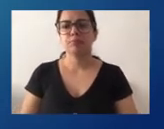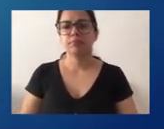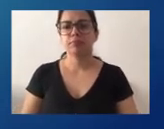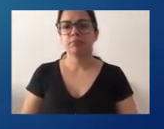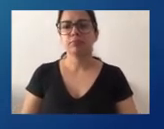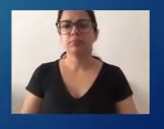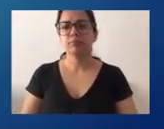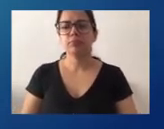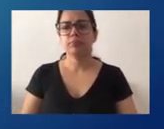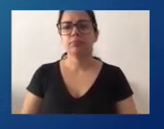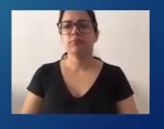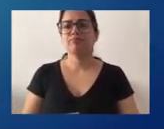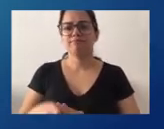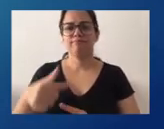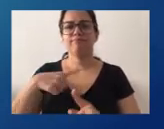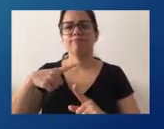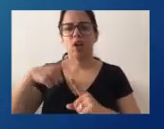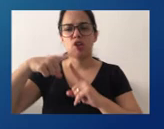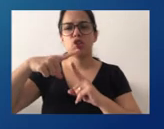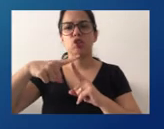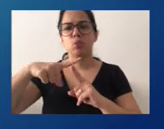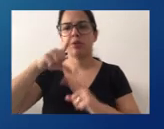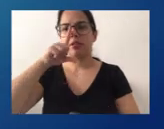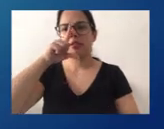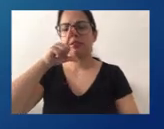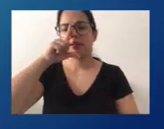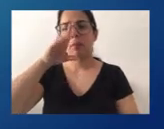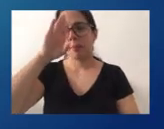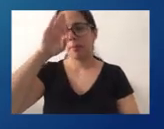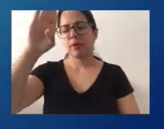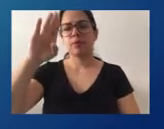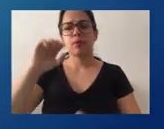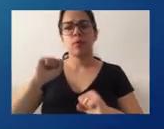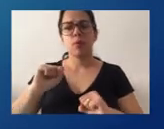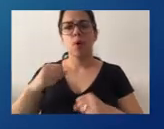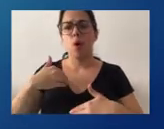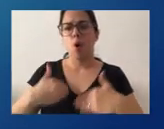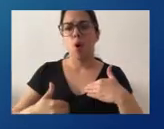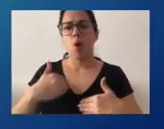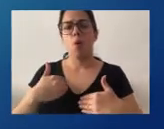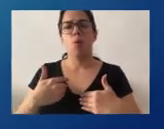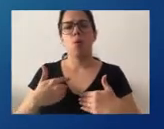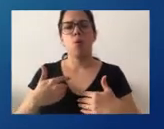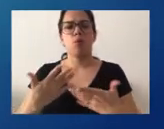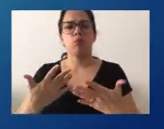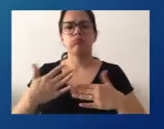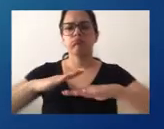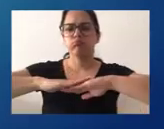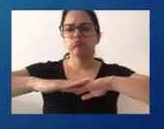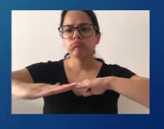Então, esse tipo de risco é caracterizado por ser qualquer oscilação de um corpo, equipamento ou superfície sobre o corpo